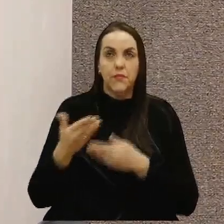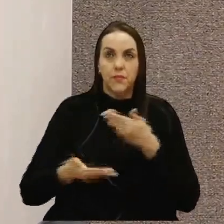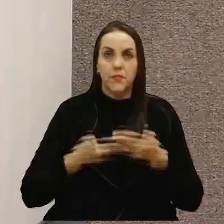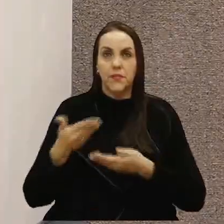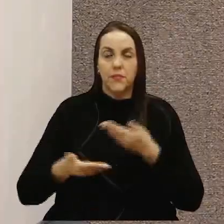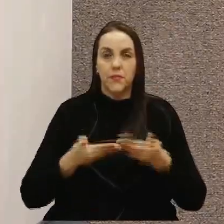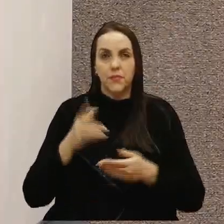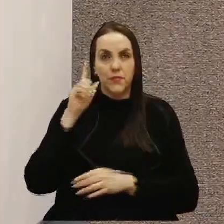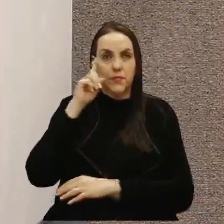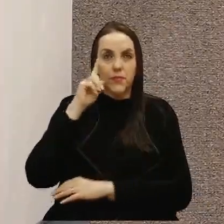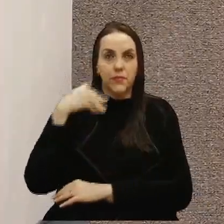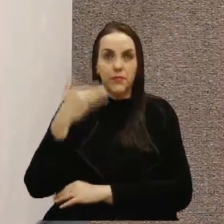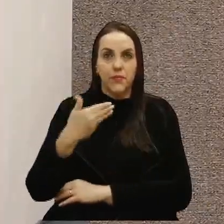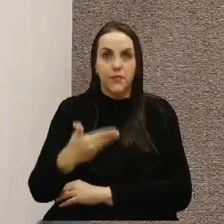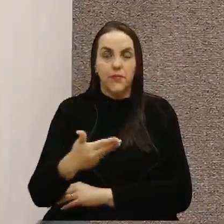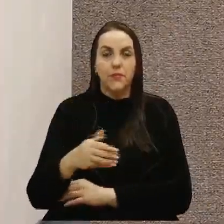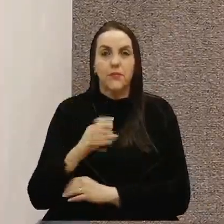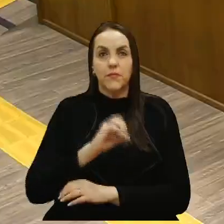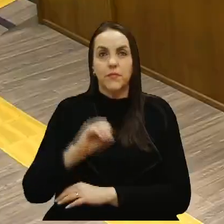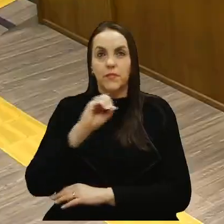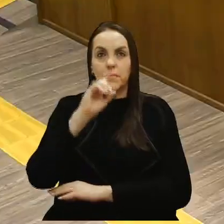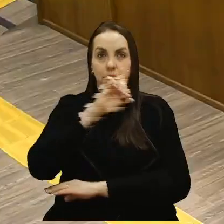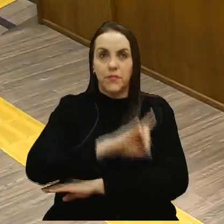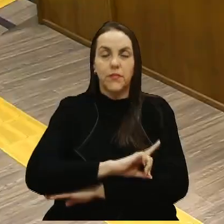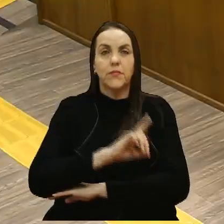aí diariamente. Era isso, muito obrigado, um ótimo dia a todos.